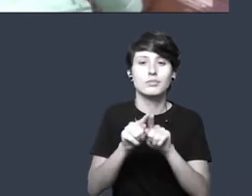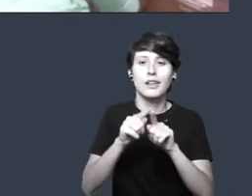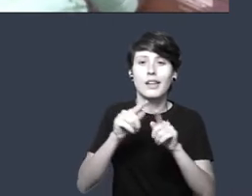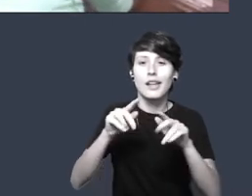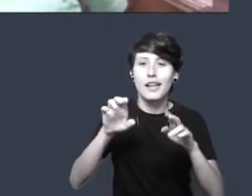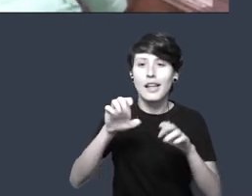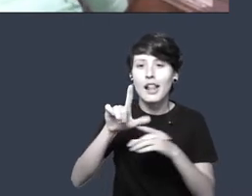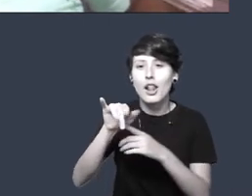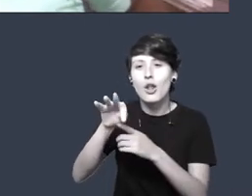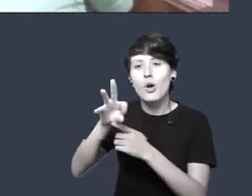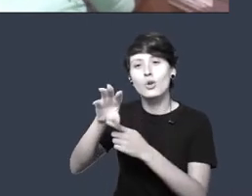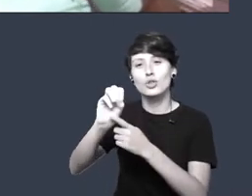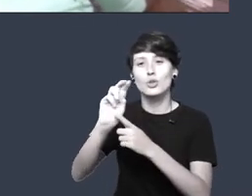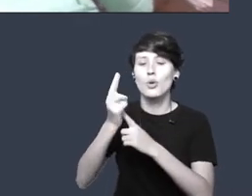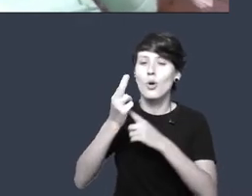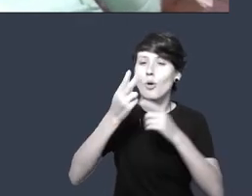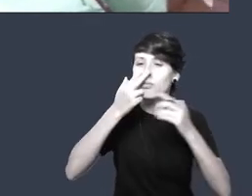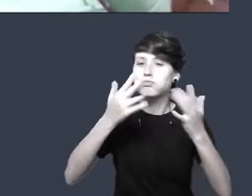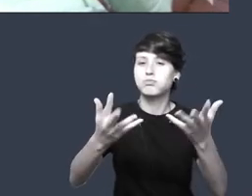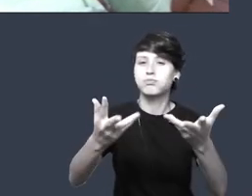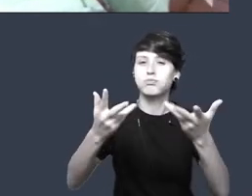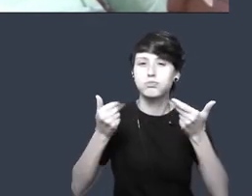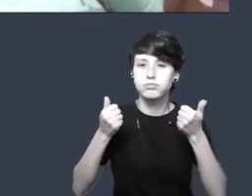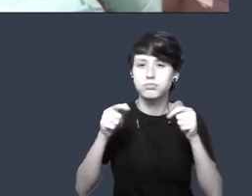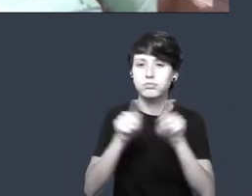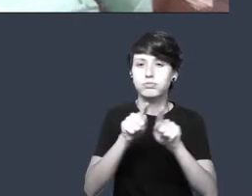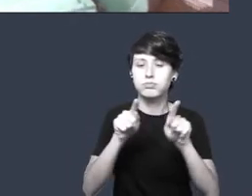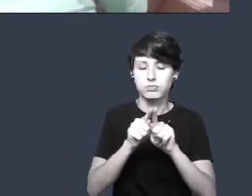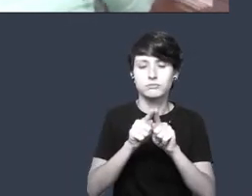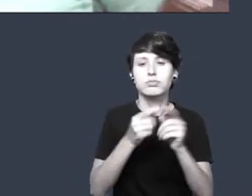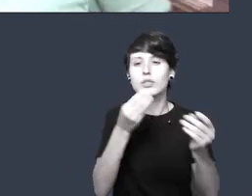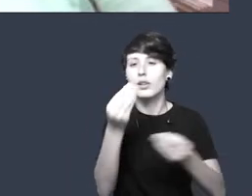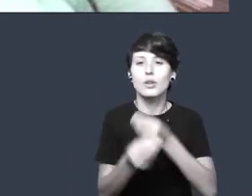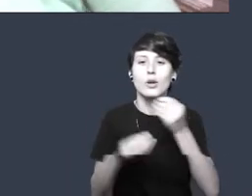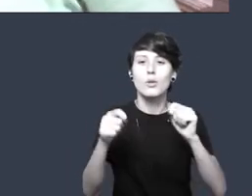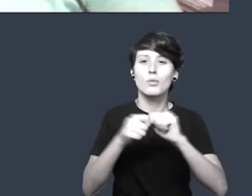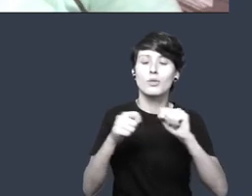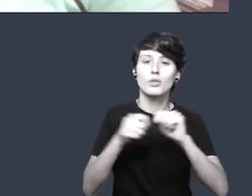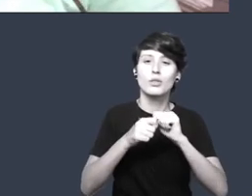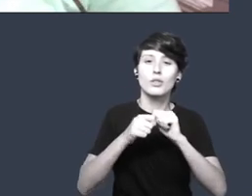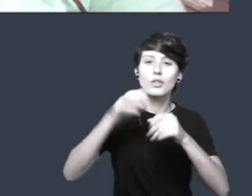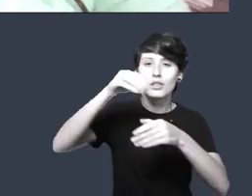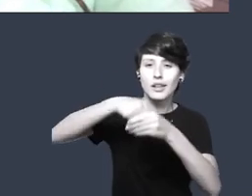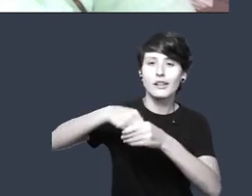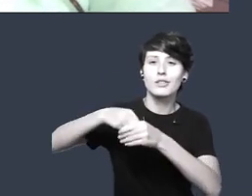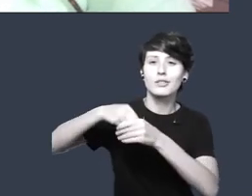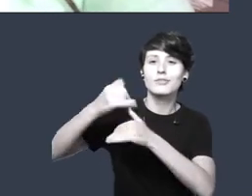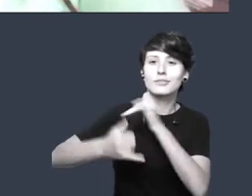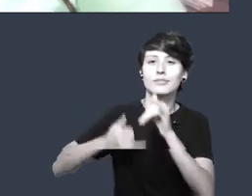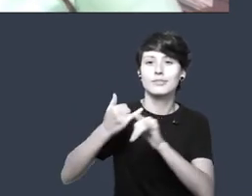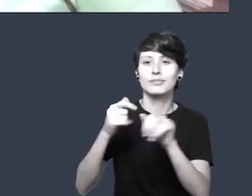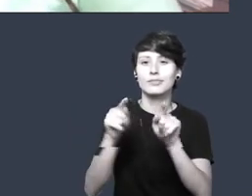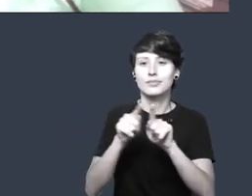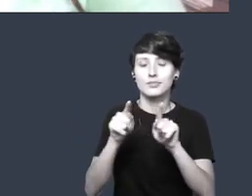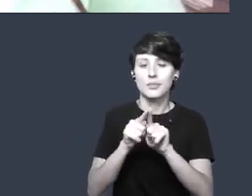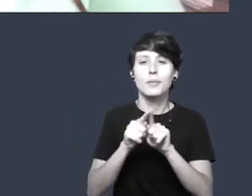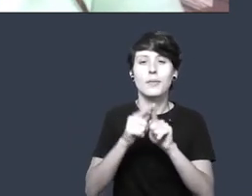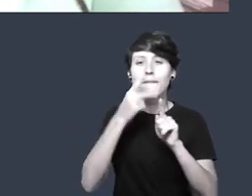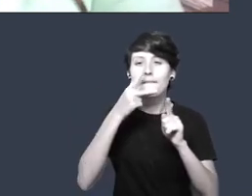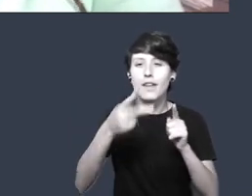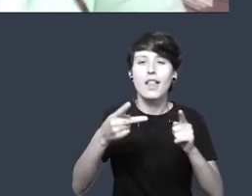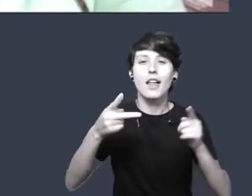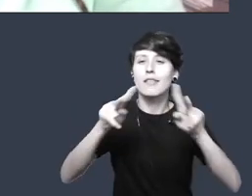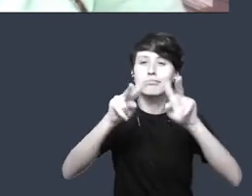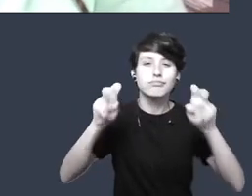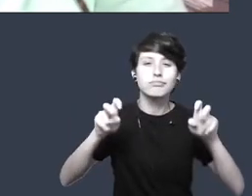são eternos. Brinquei que eu estou até nervosa, né, de estar aqui com ela. E que a gente tem muita coisa para falar. A gente tem, assim,